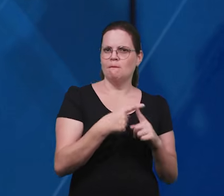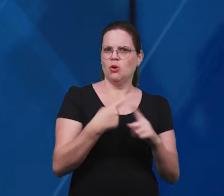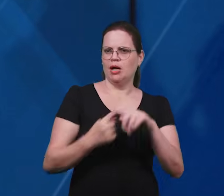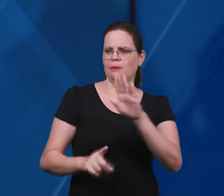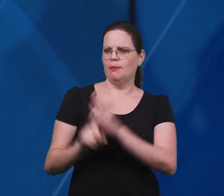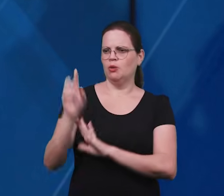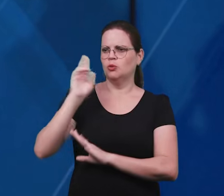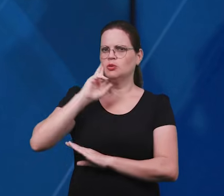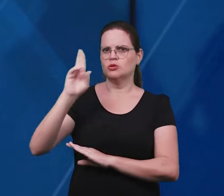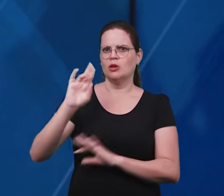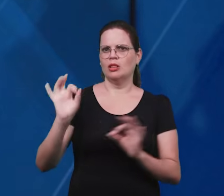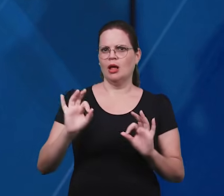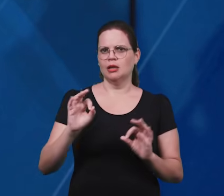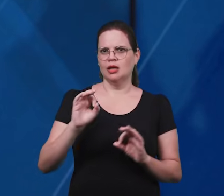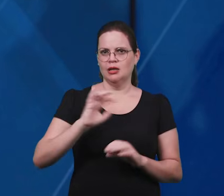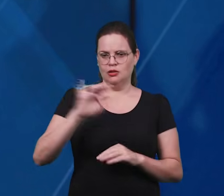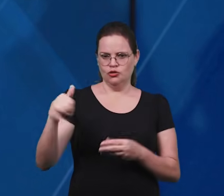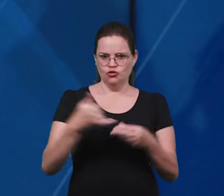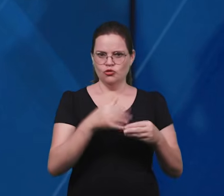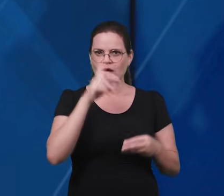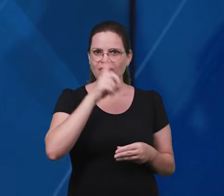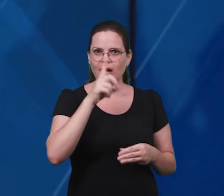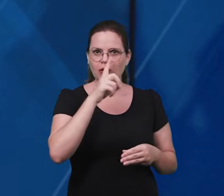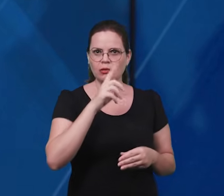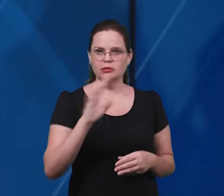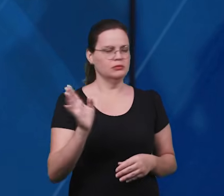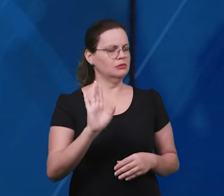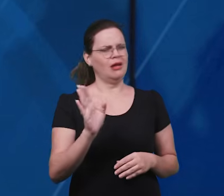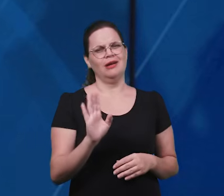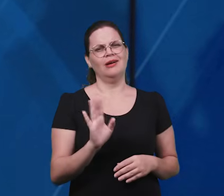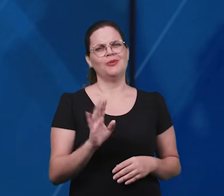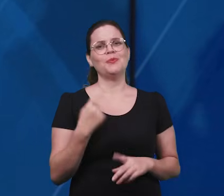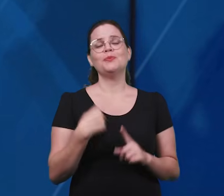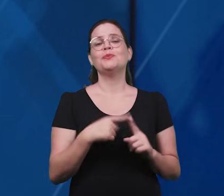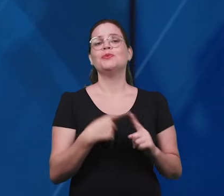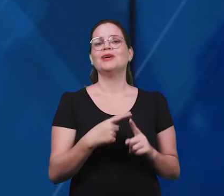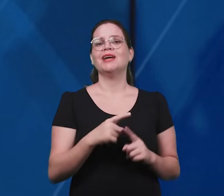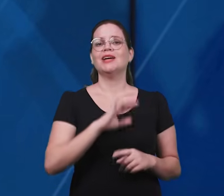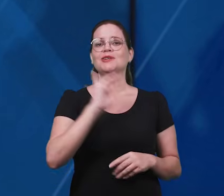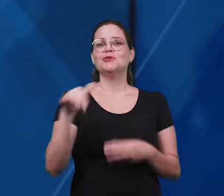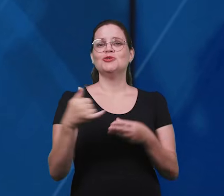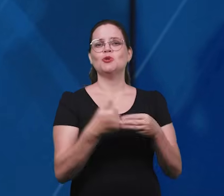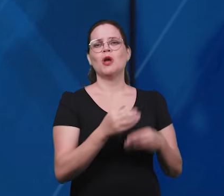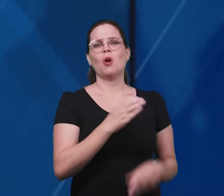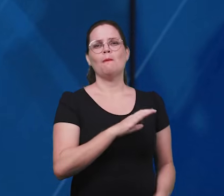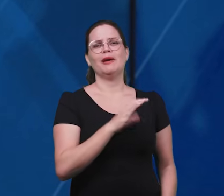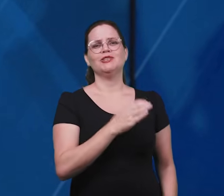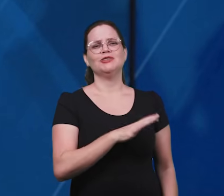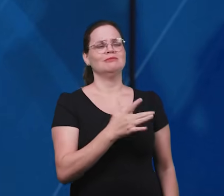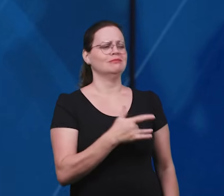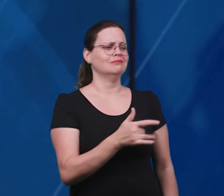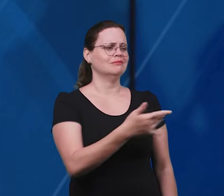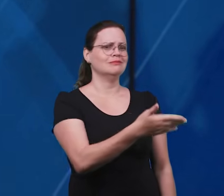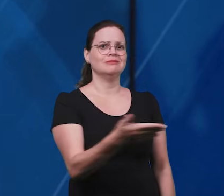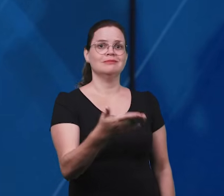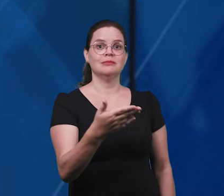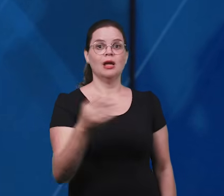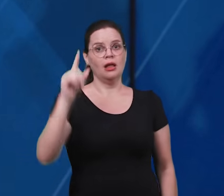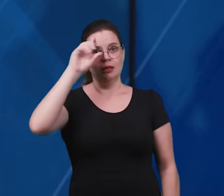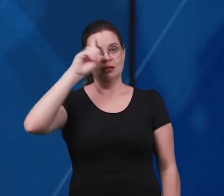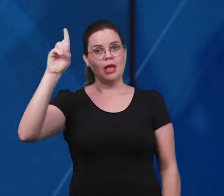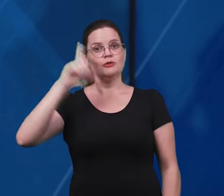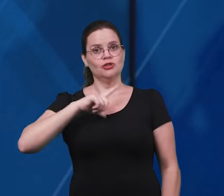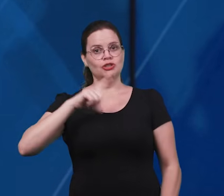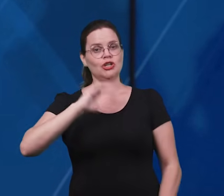Senhor? Não, porque esse ato de compaixão de Josué já estava no propósito de Deus na conquista